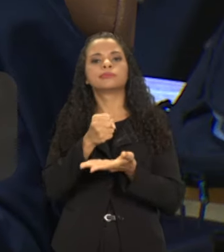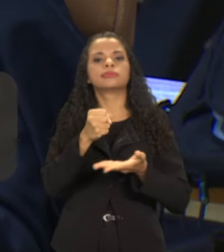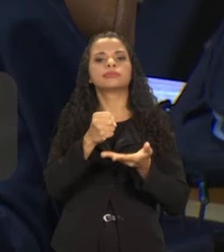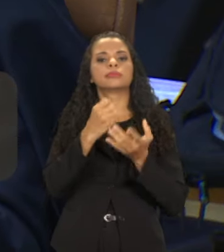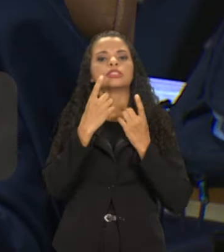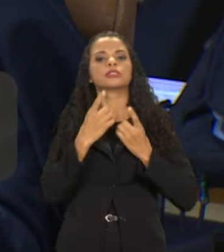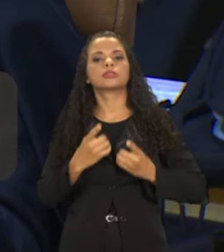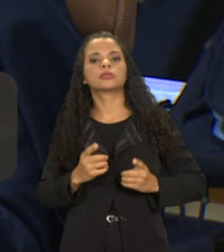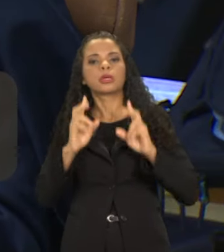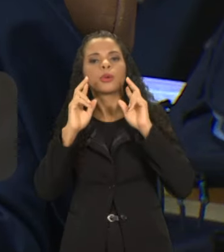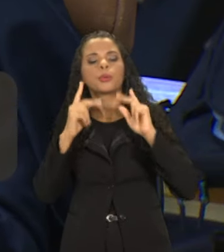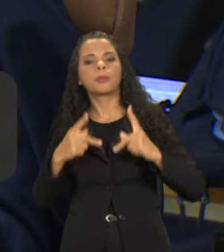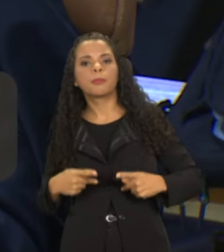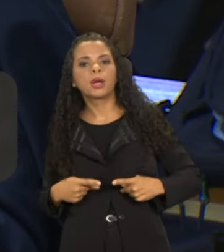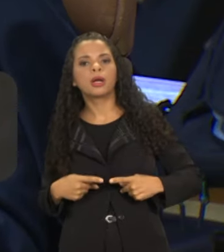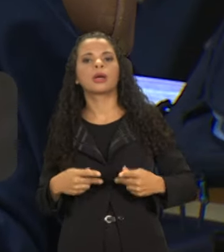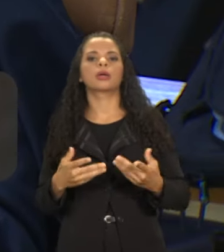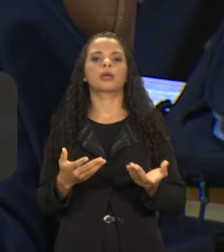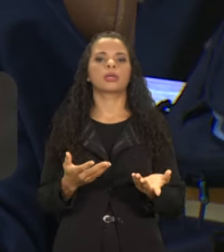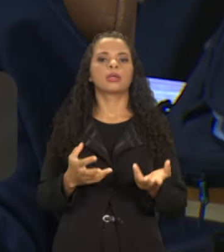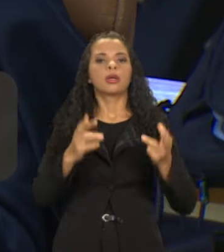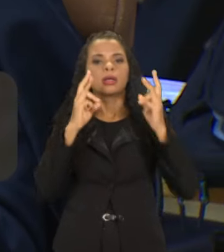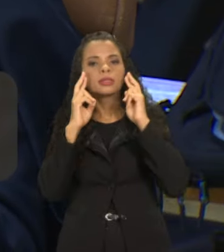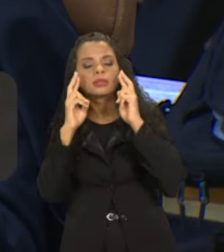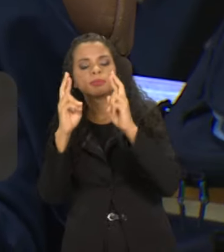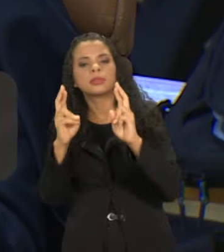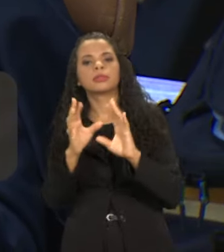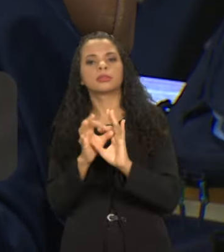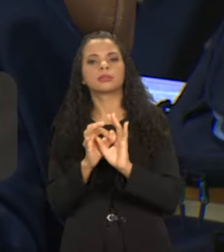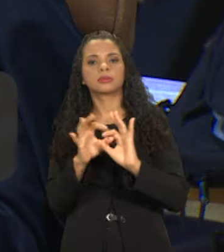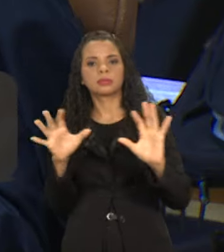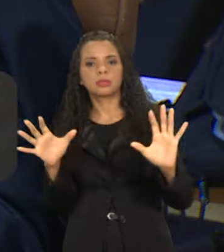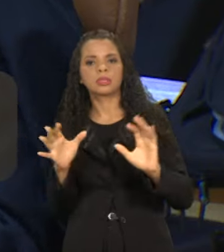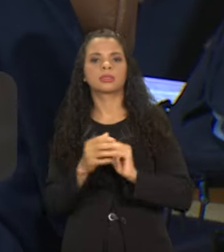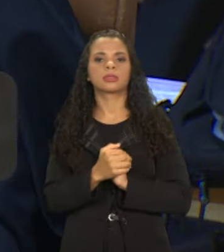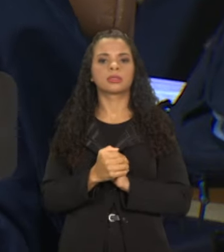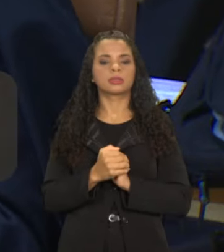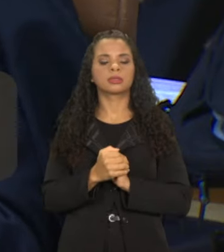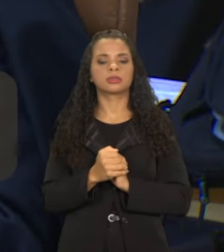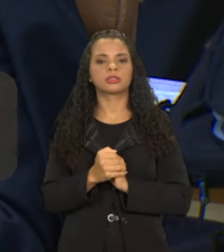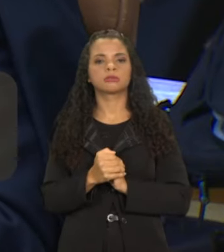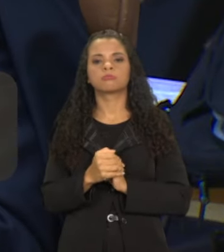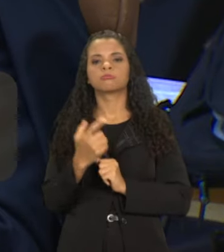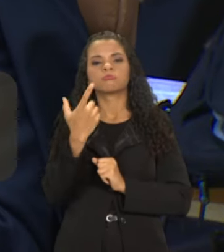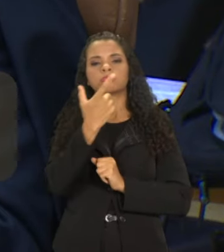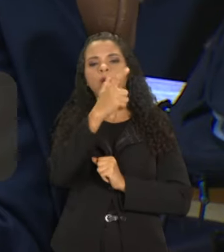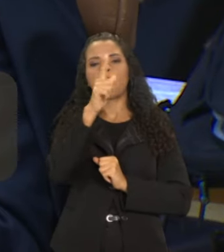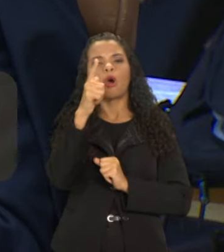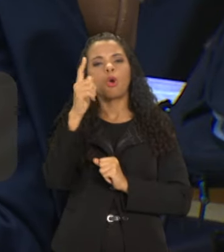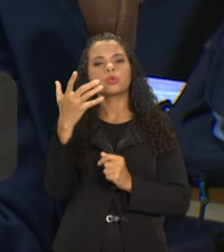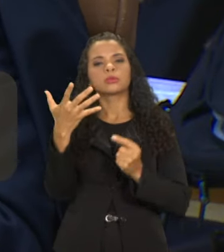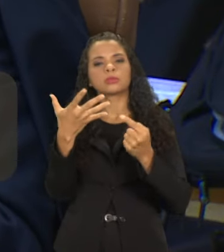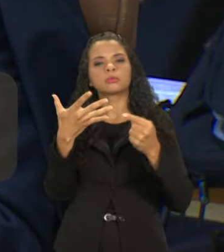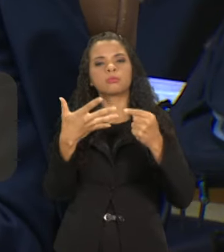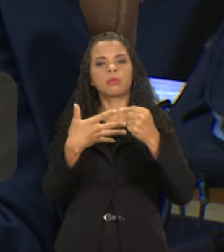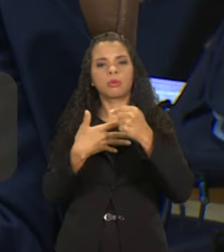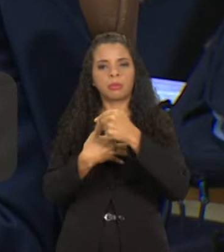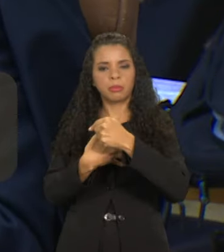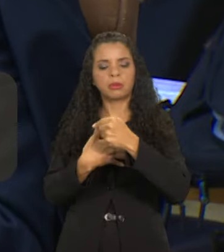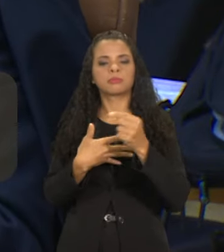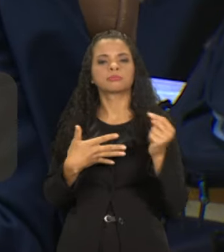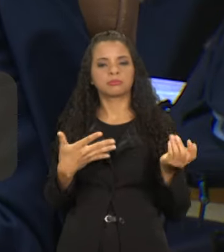humana, respeito às liberdades e outros que aqui são mencionados.